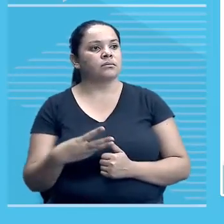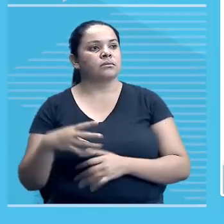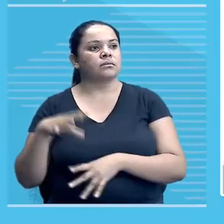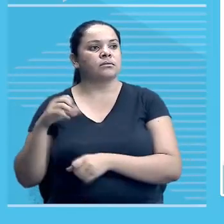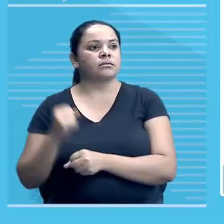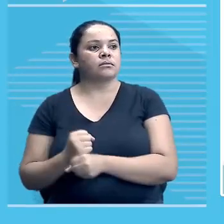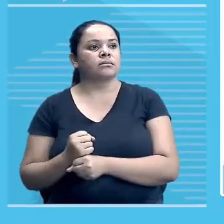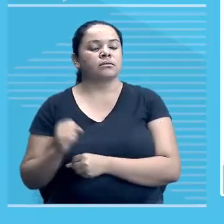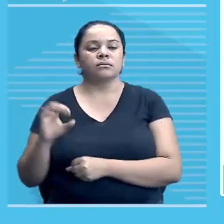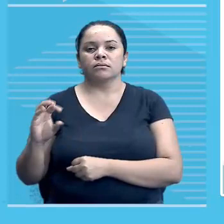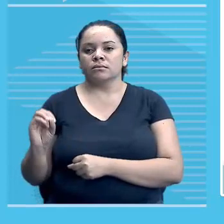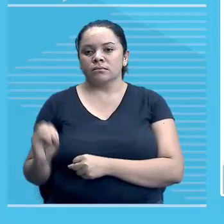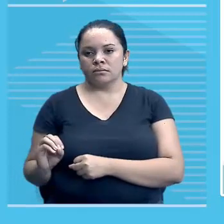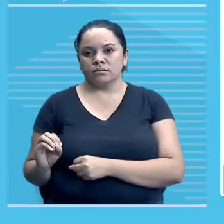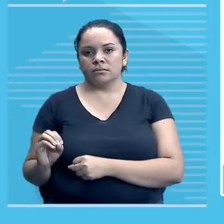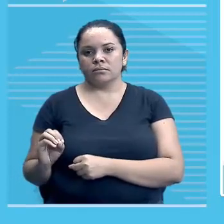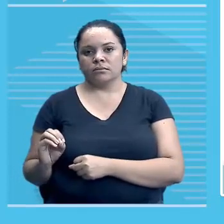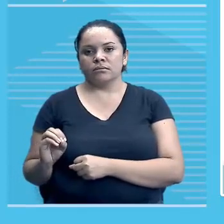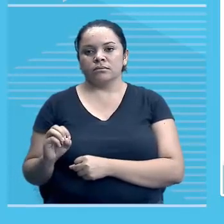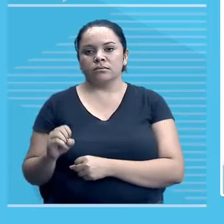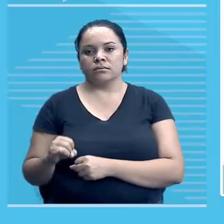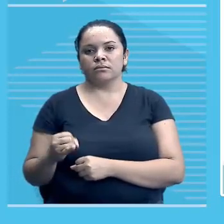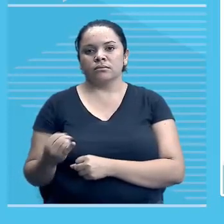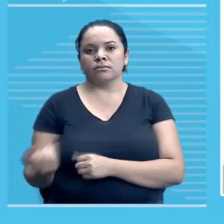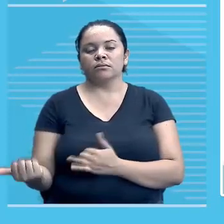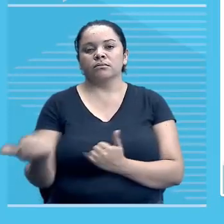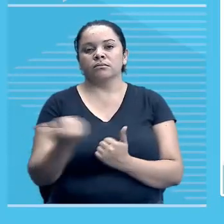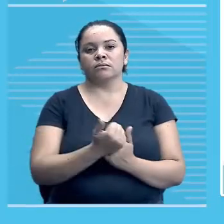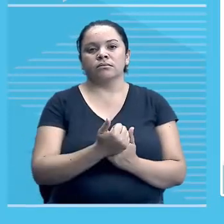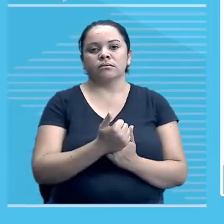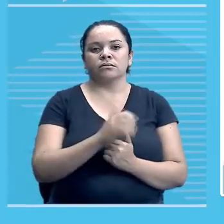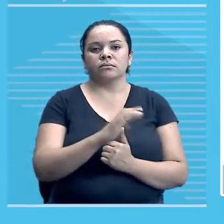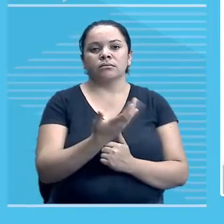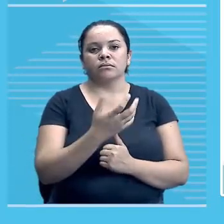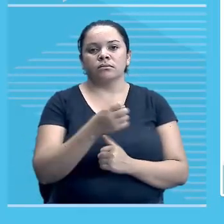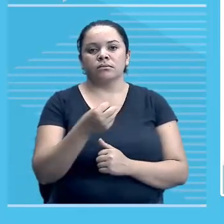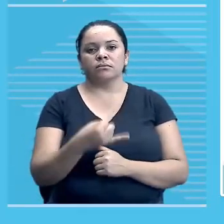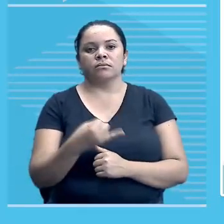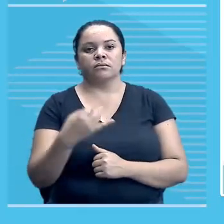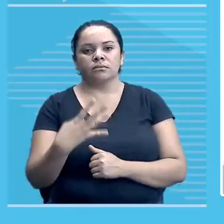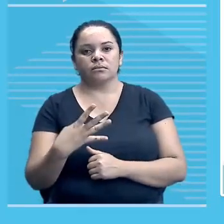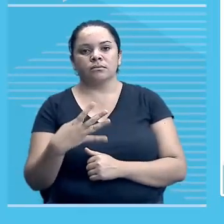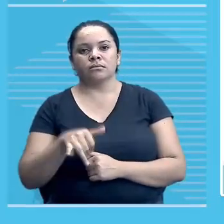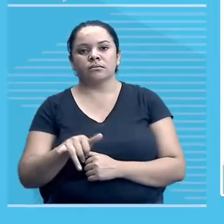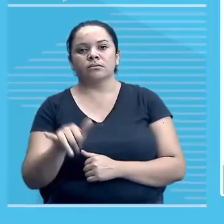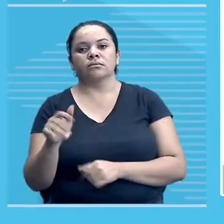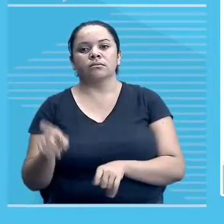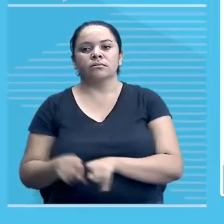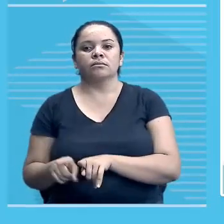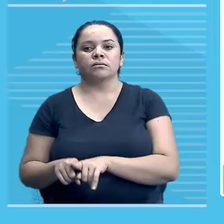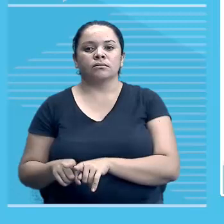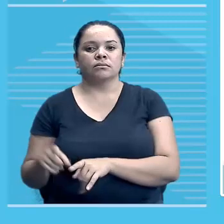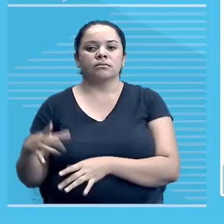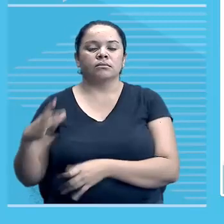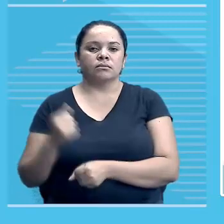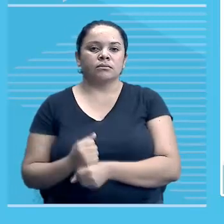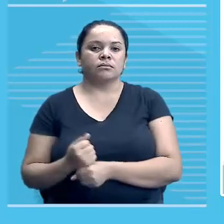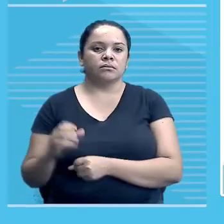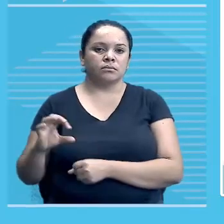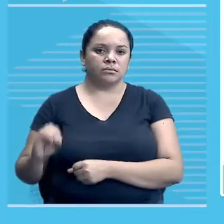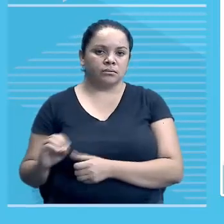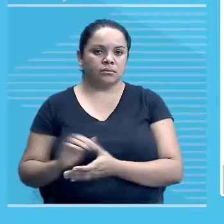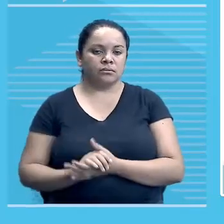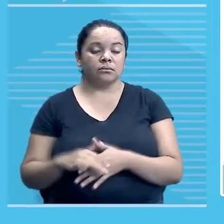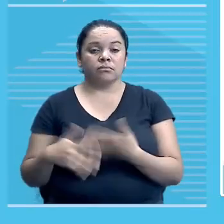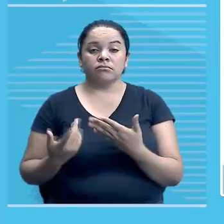zero. Tu substitui o resultado ali por menos 4. O y também vai dar zero. Aí, qual é a pergunta